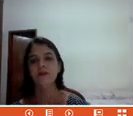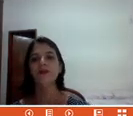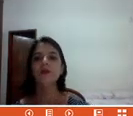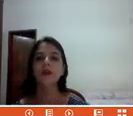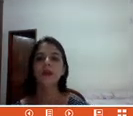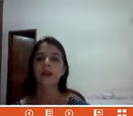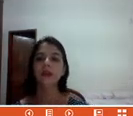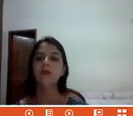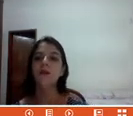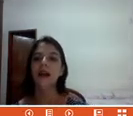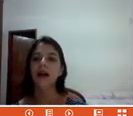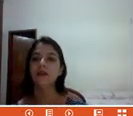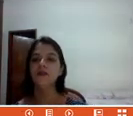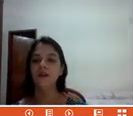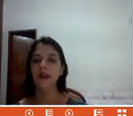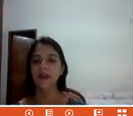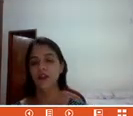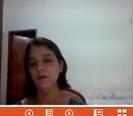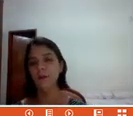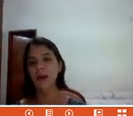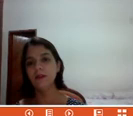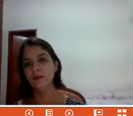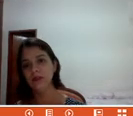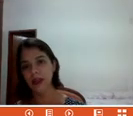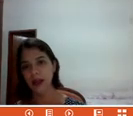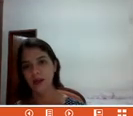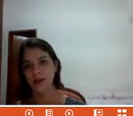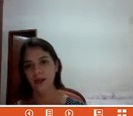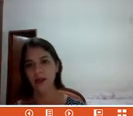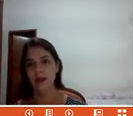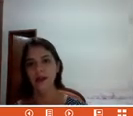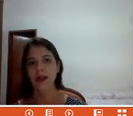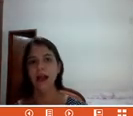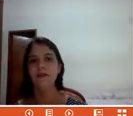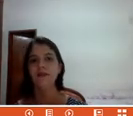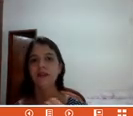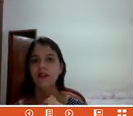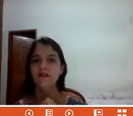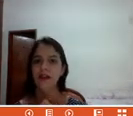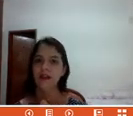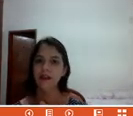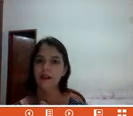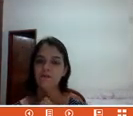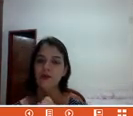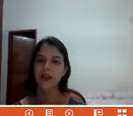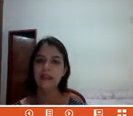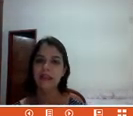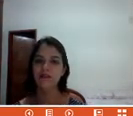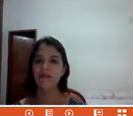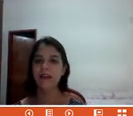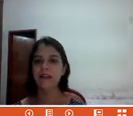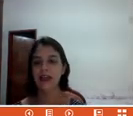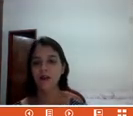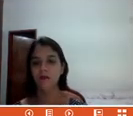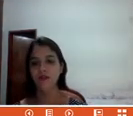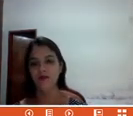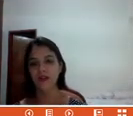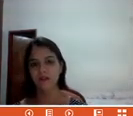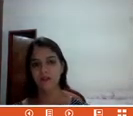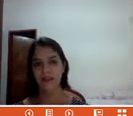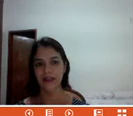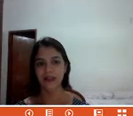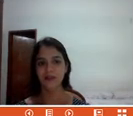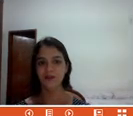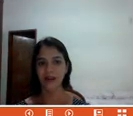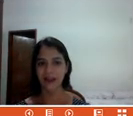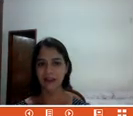saber, professora, que são palavras diferentes, em que momentos usar? Aí você já vai entender, porque isso aí vai ser aonde que você